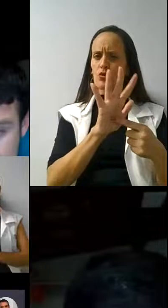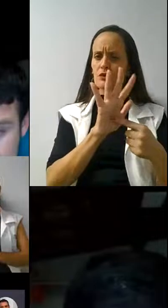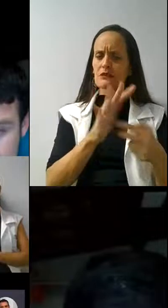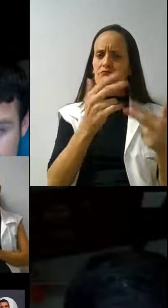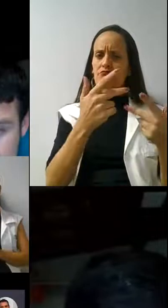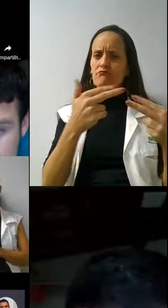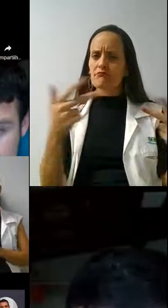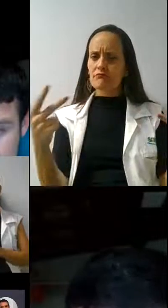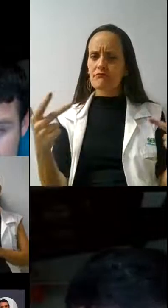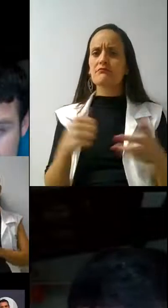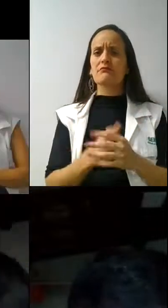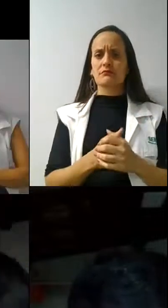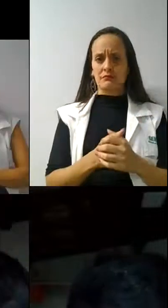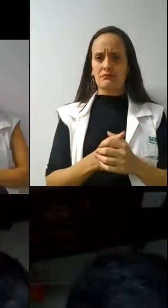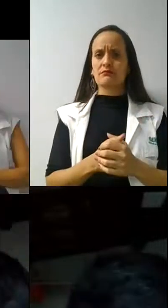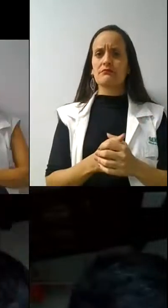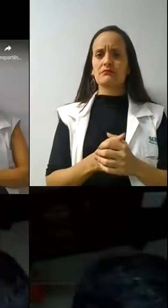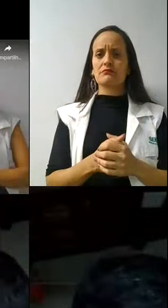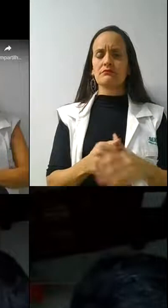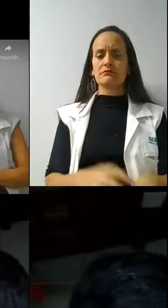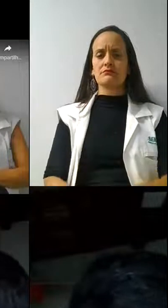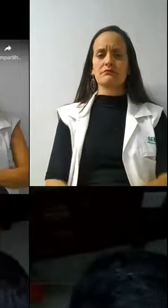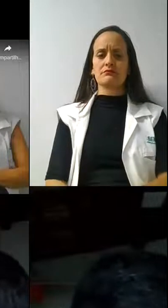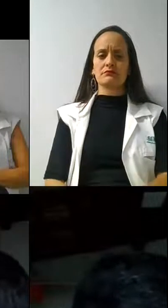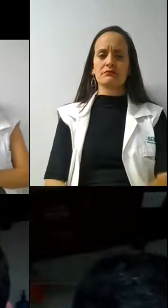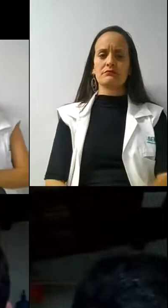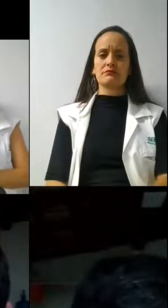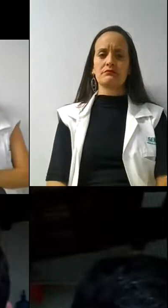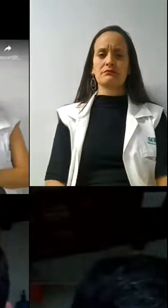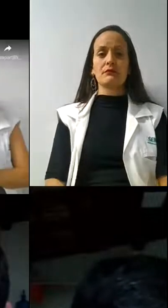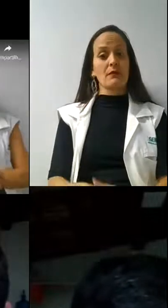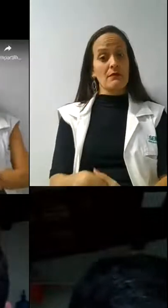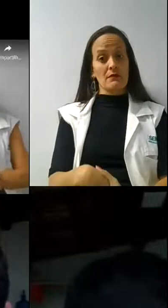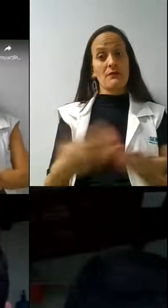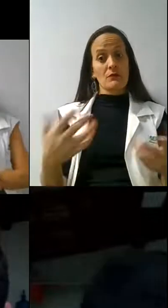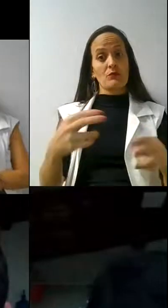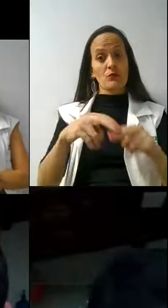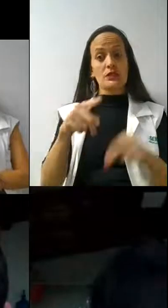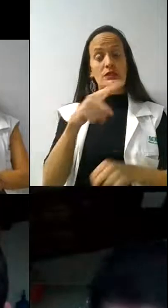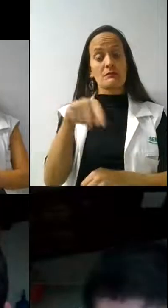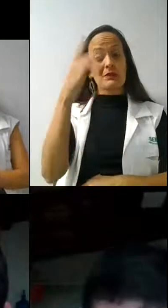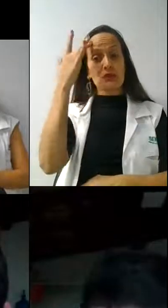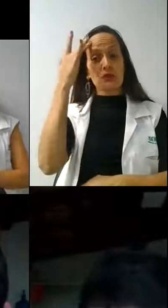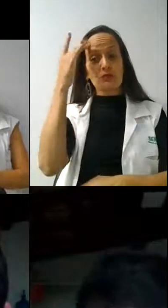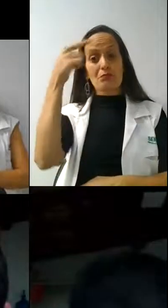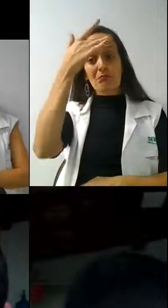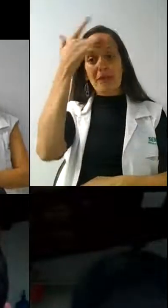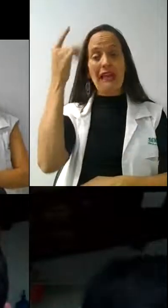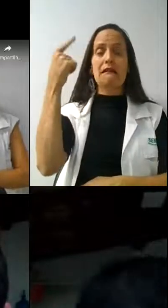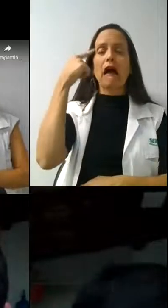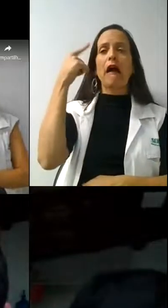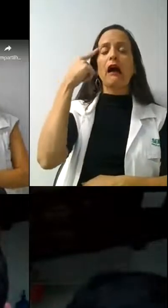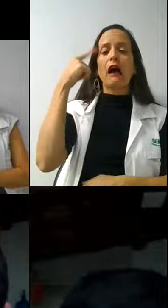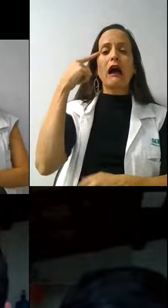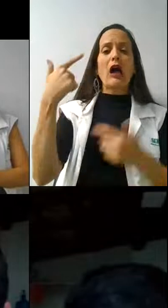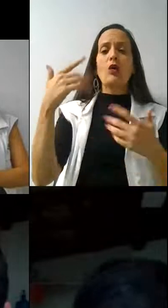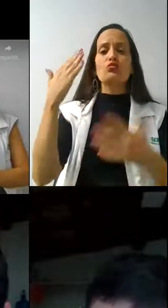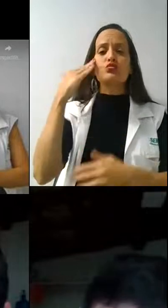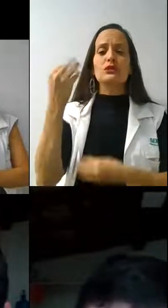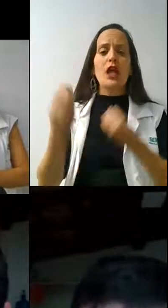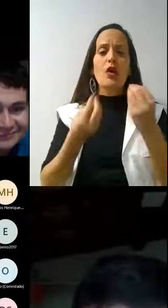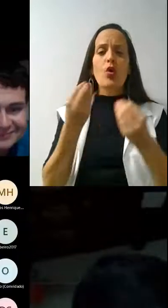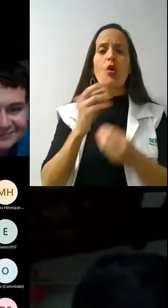aplicações práticas também, né? Então, fica aí a dica, né? Então, vocês têm um fim de semana chegando aí,